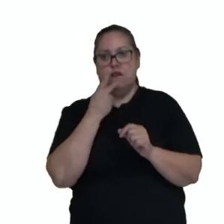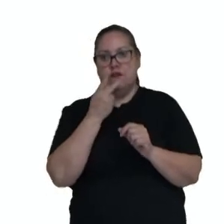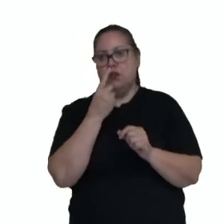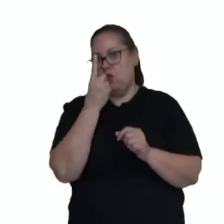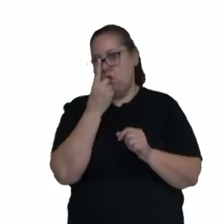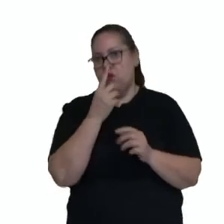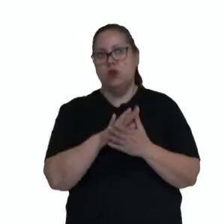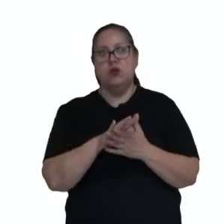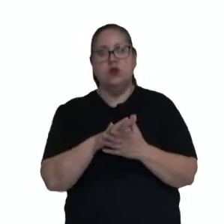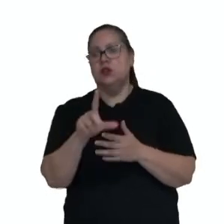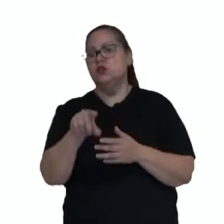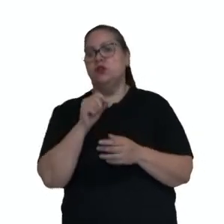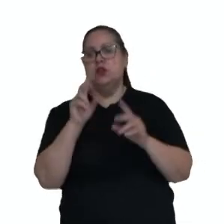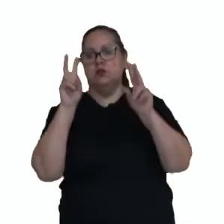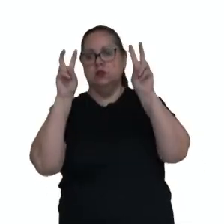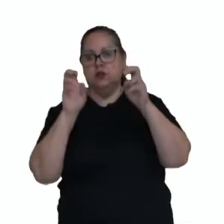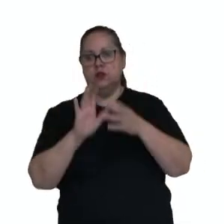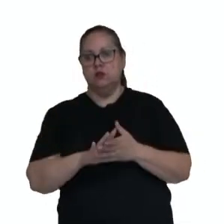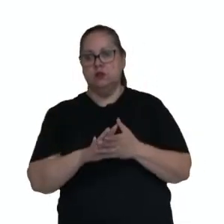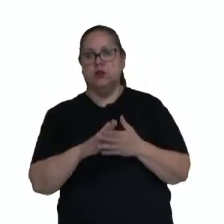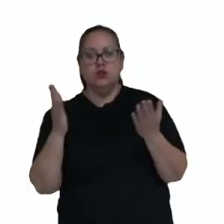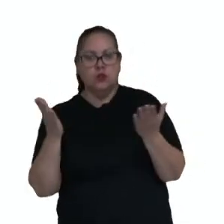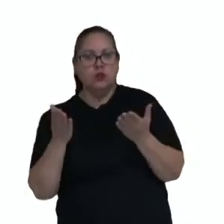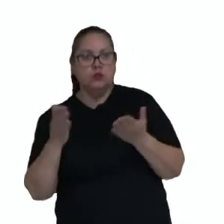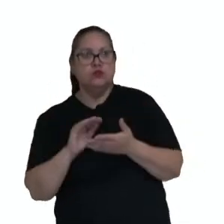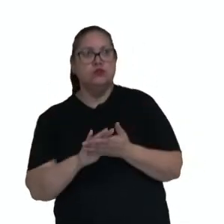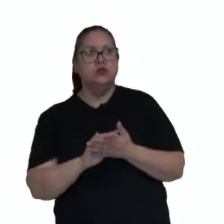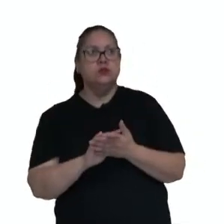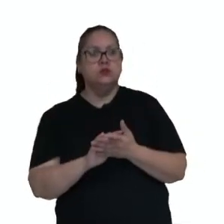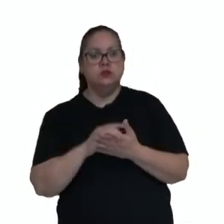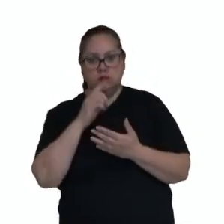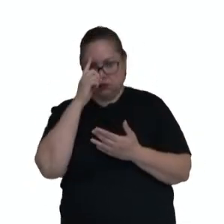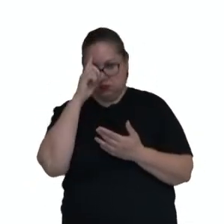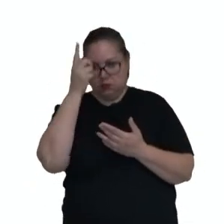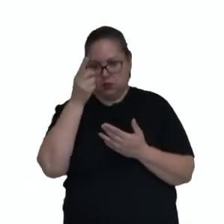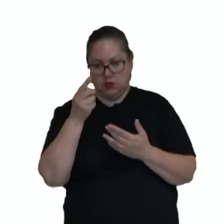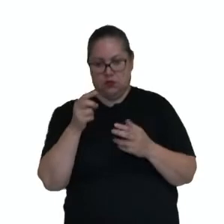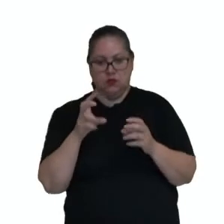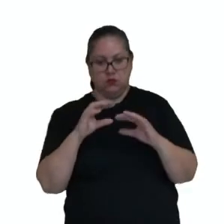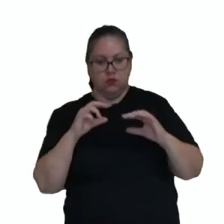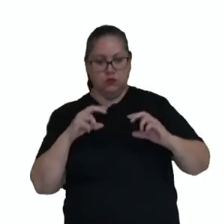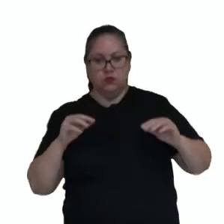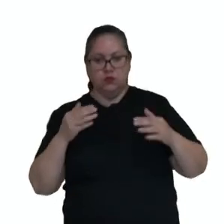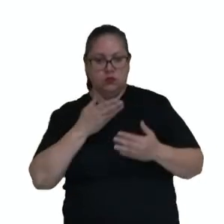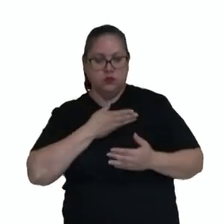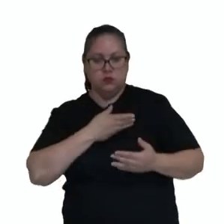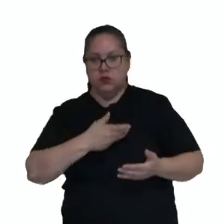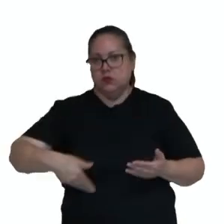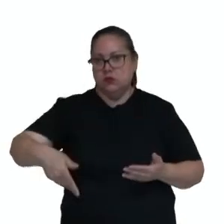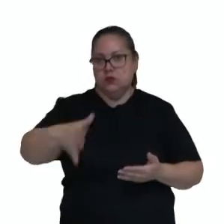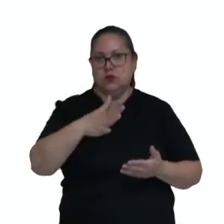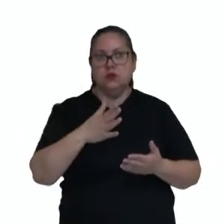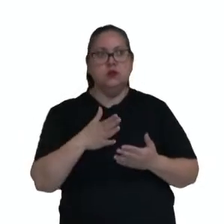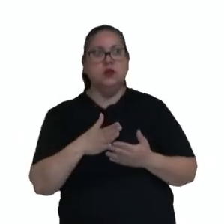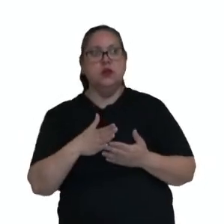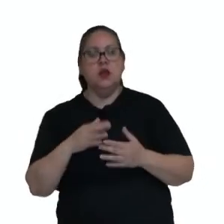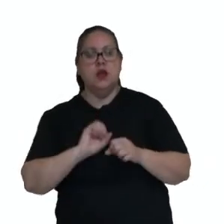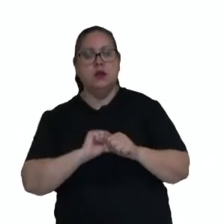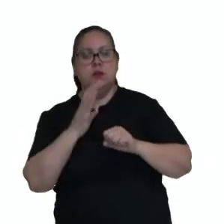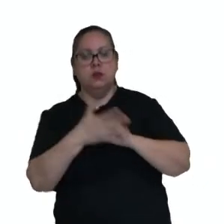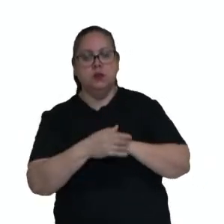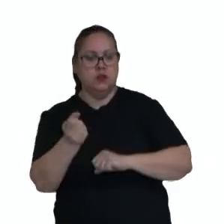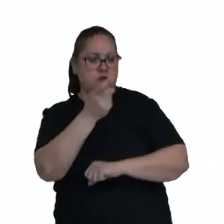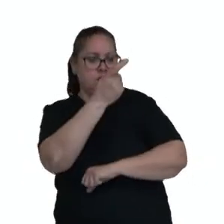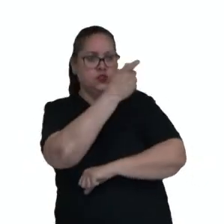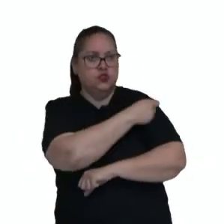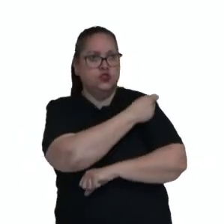uma aí. Escolha um tema contemporâneo do interesse aí da turma, dos seus amigos, né? É pandemia, é